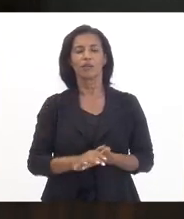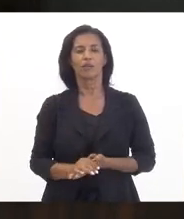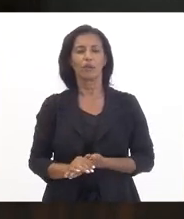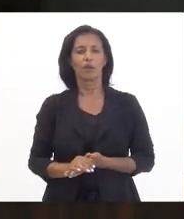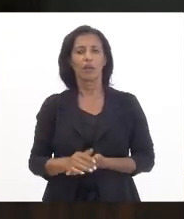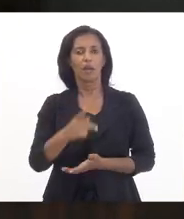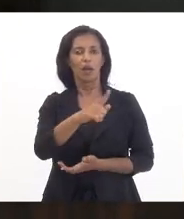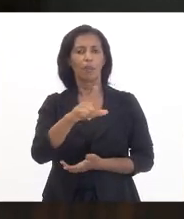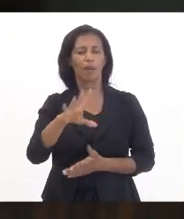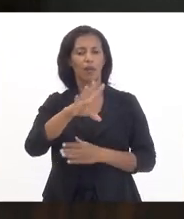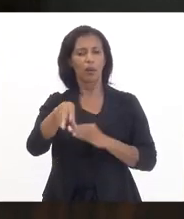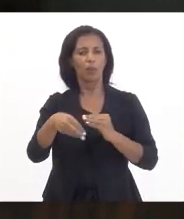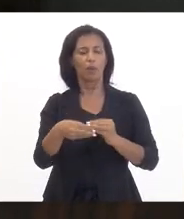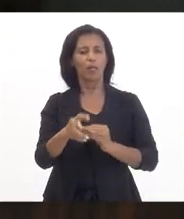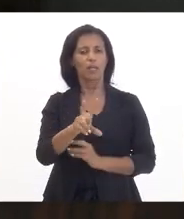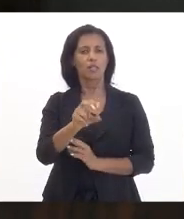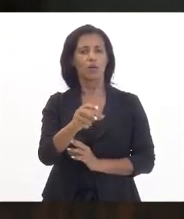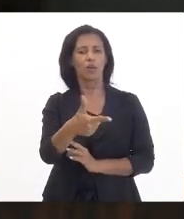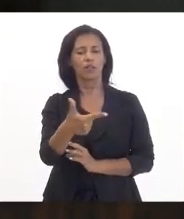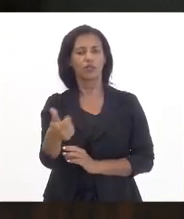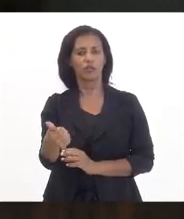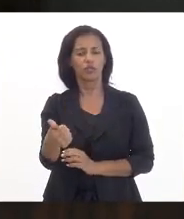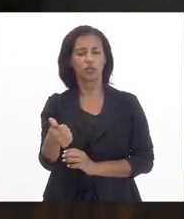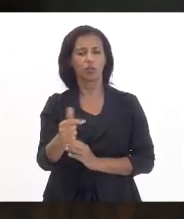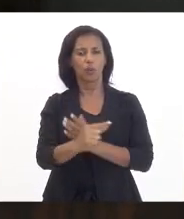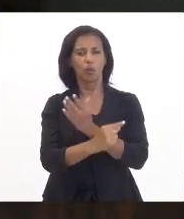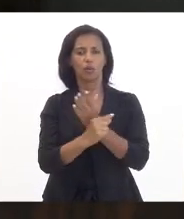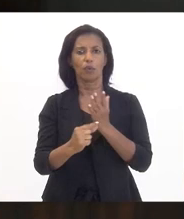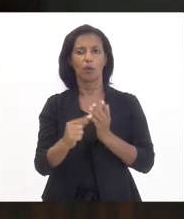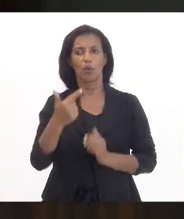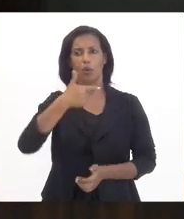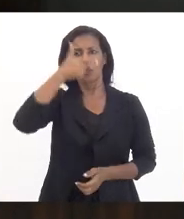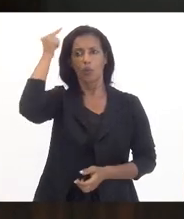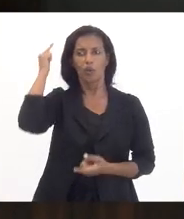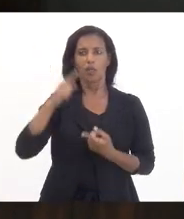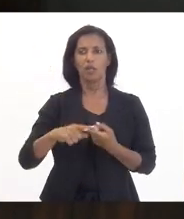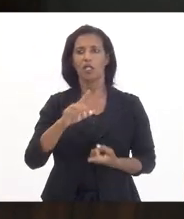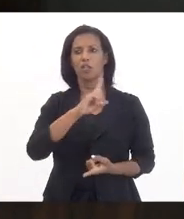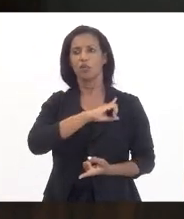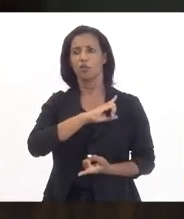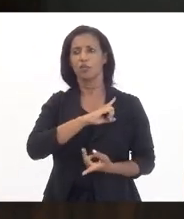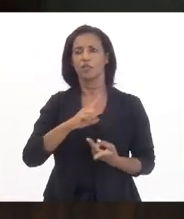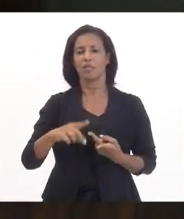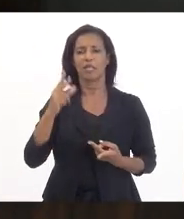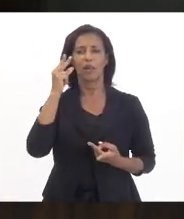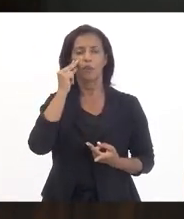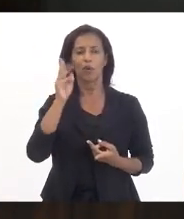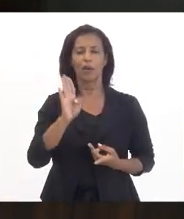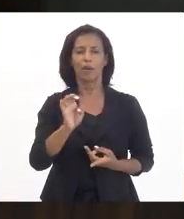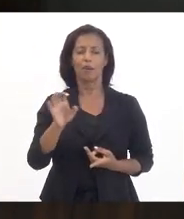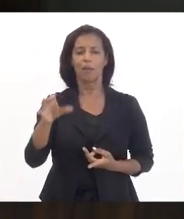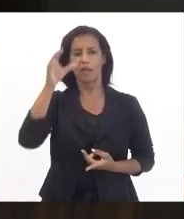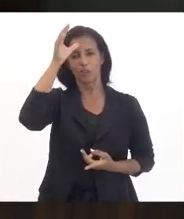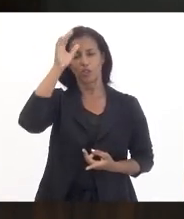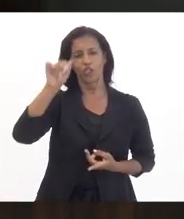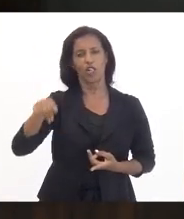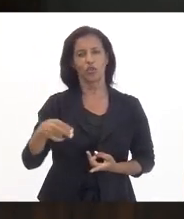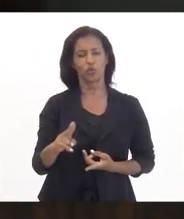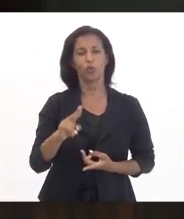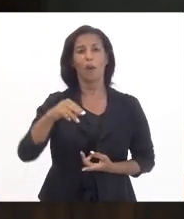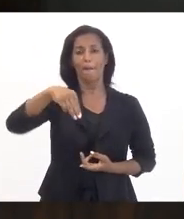ao projeto de lei complementar 50 de 2021, de autoria dos deputados Luiz Paulo, Lucinha, Mônica Francisco, Brazão, Bebeto, Tia Ju, Carlos